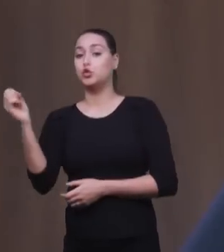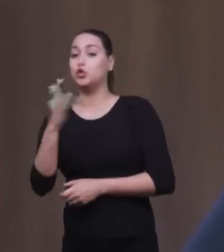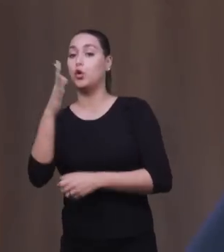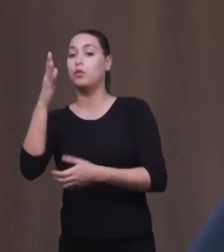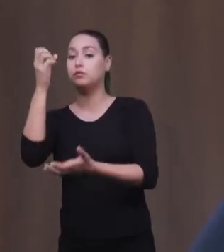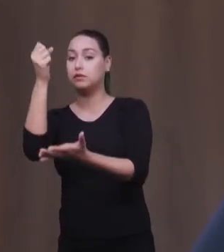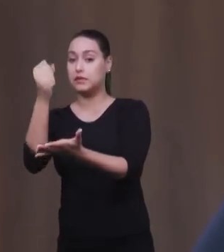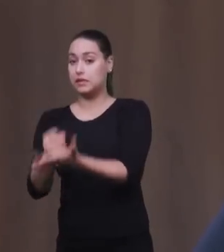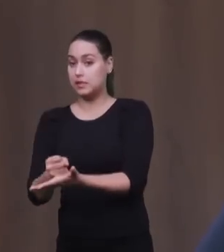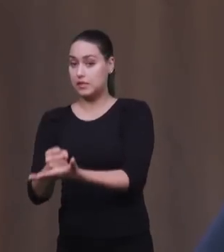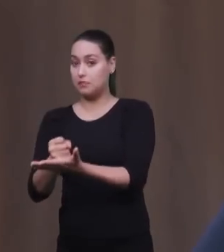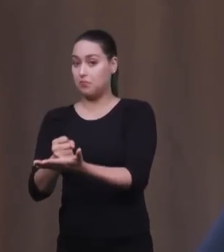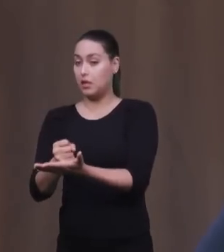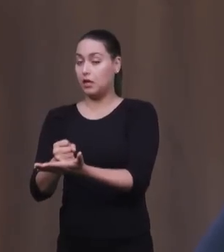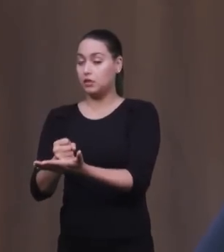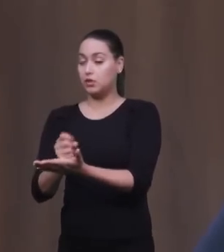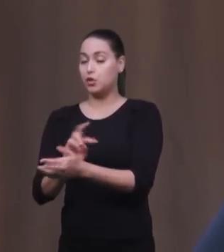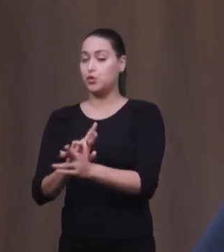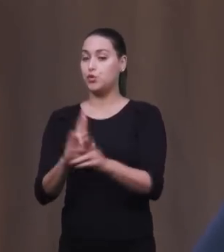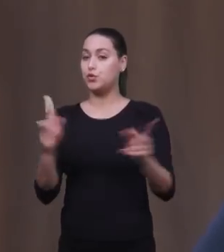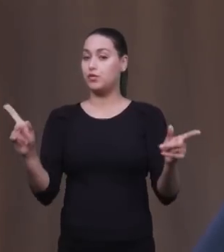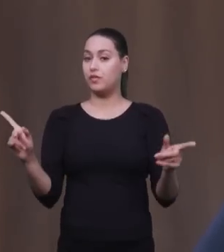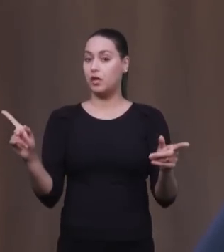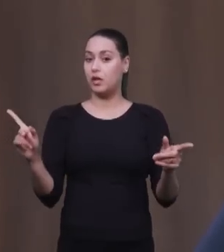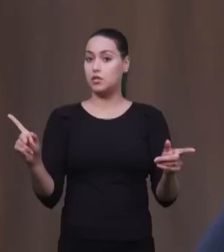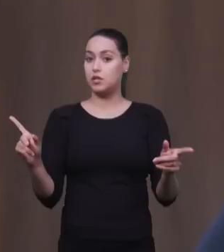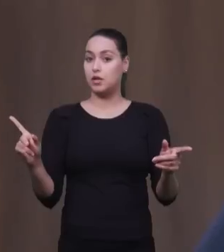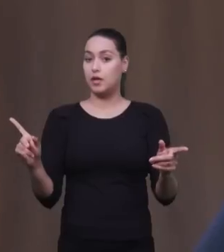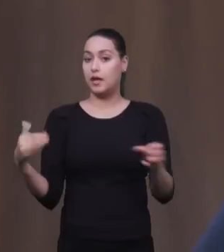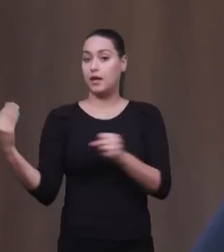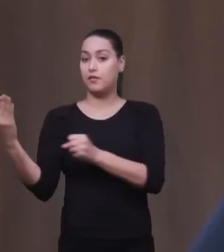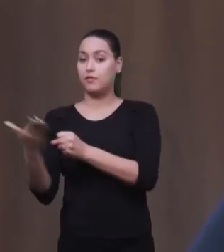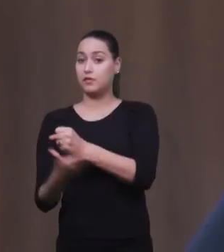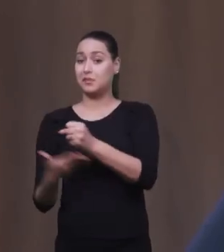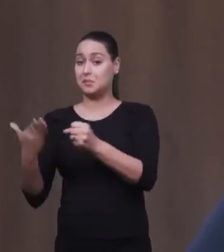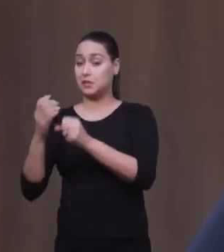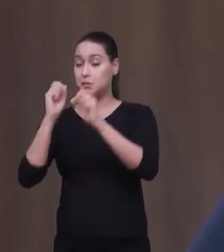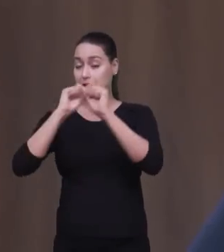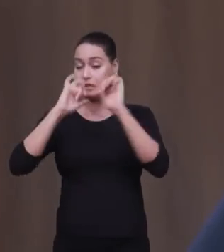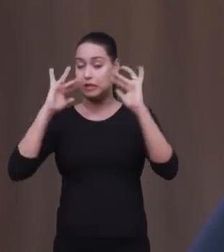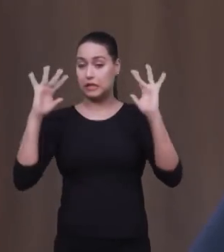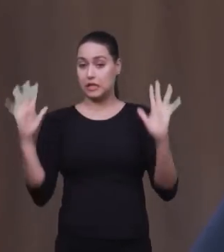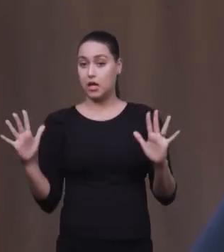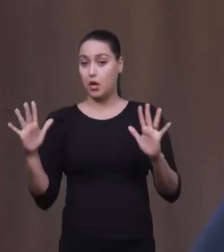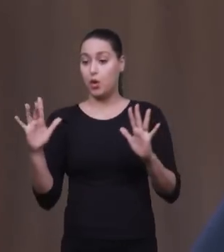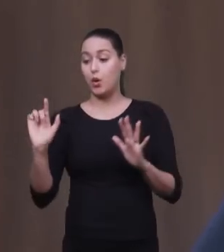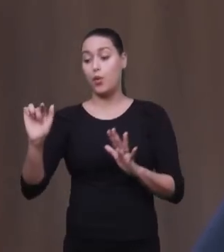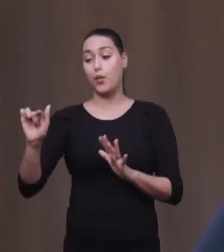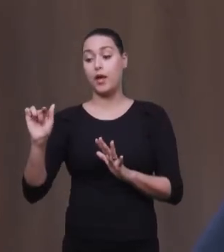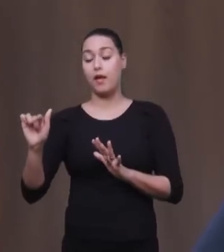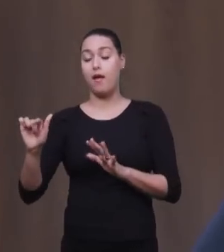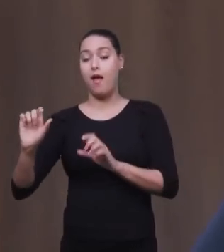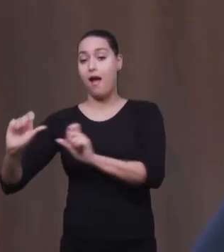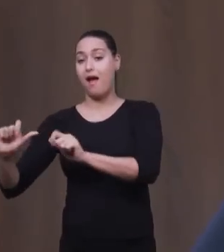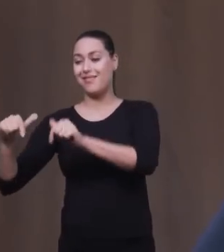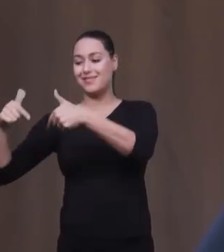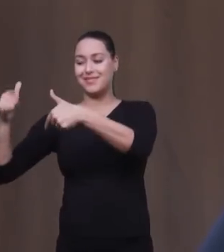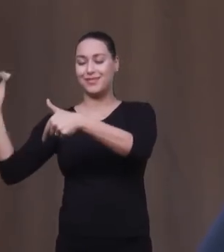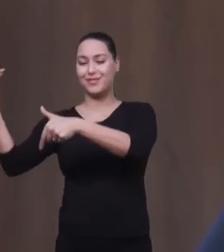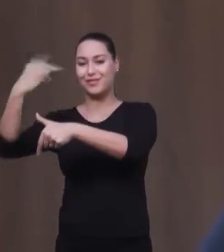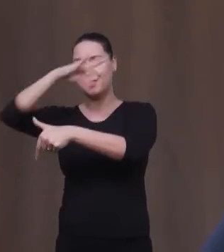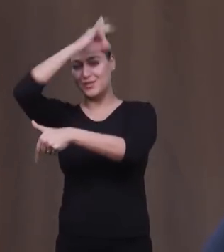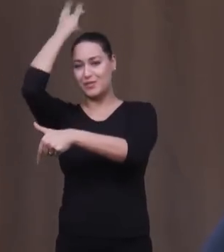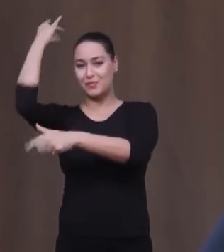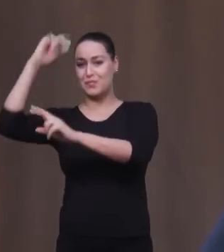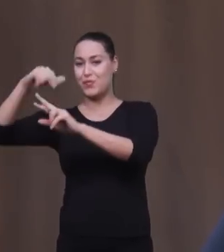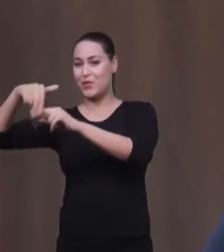é decorrente, essa citação que você fez, o pastor Josias fez, ela é fundamental para esclarecer isso, é decorrente da operação do